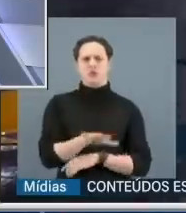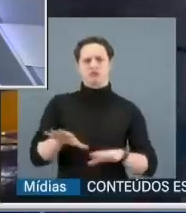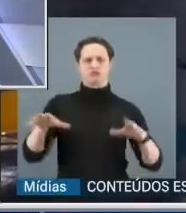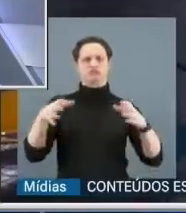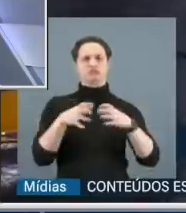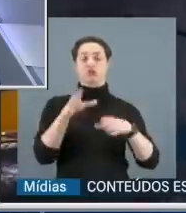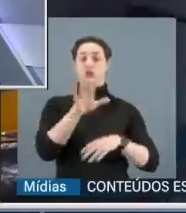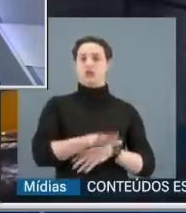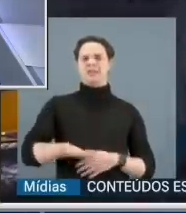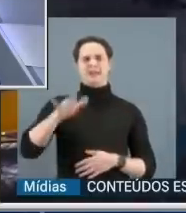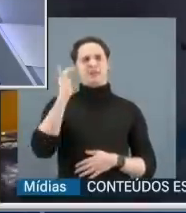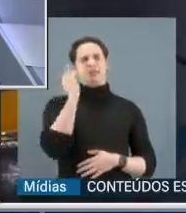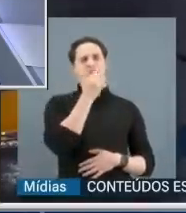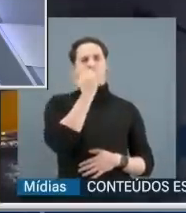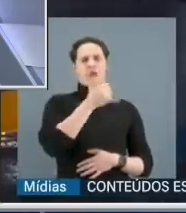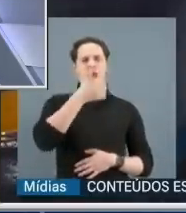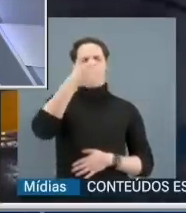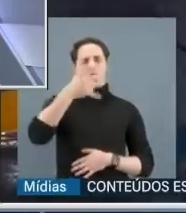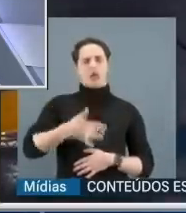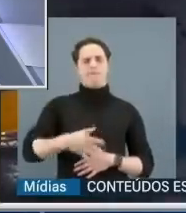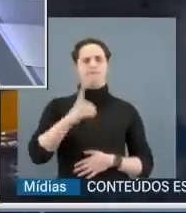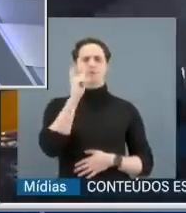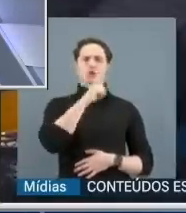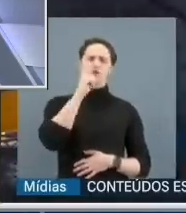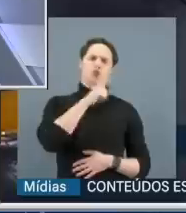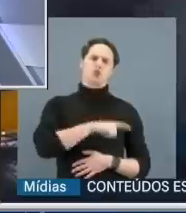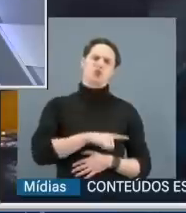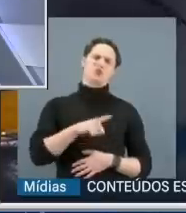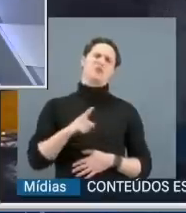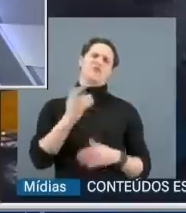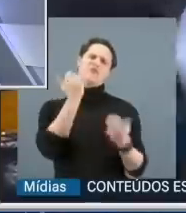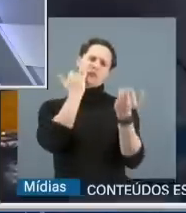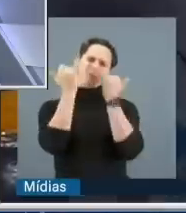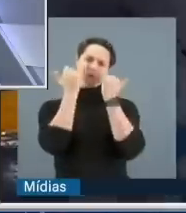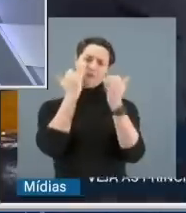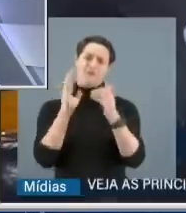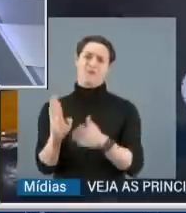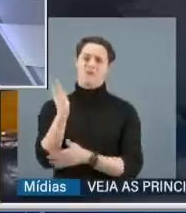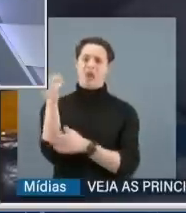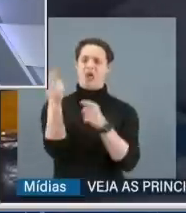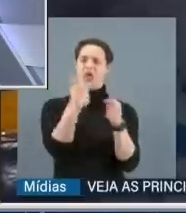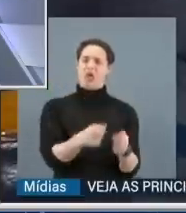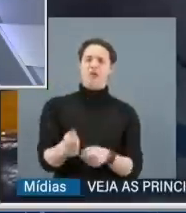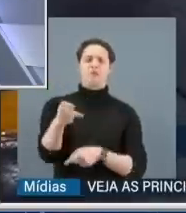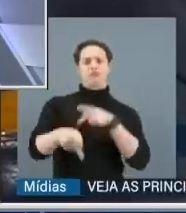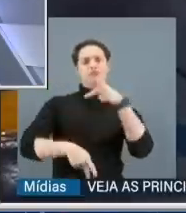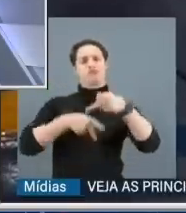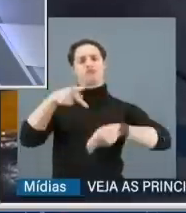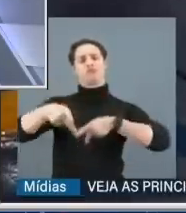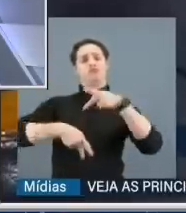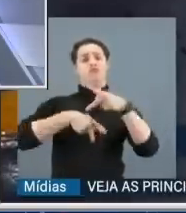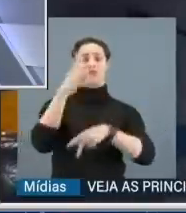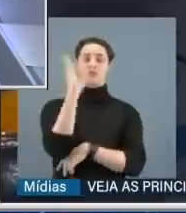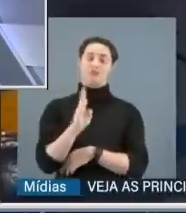e, diante da não resposta, diante do expressar de